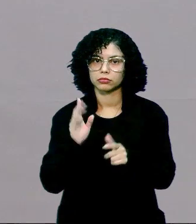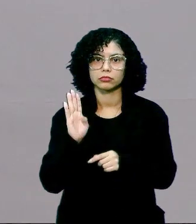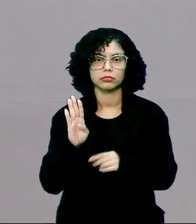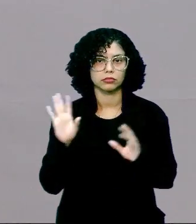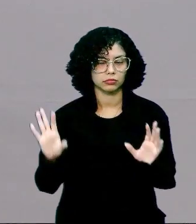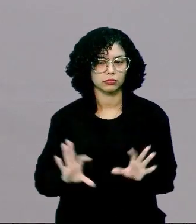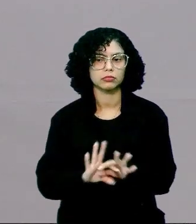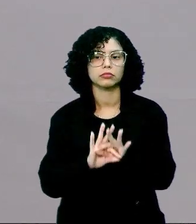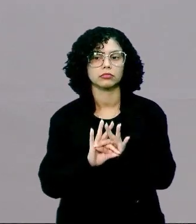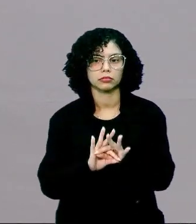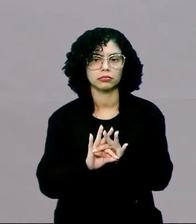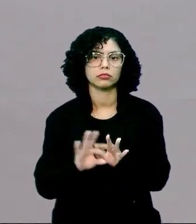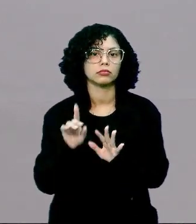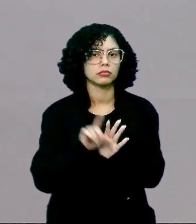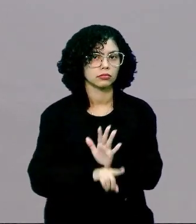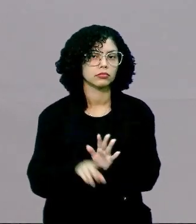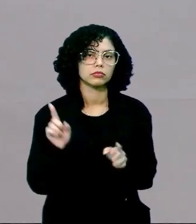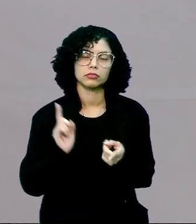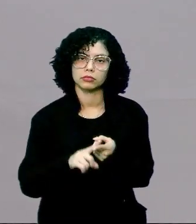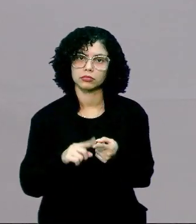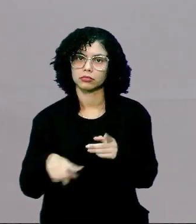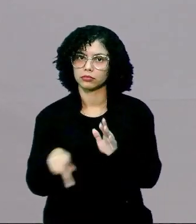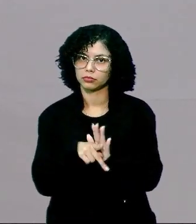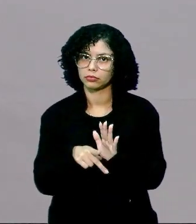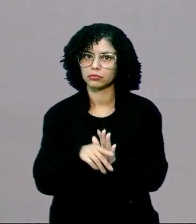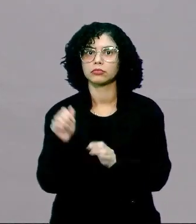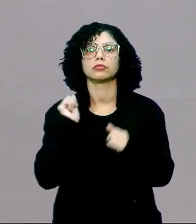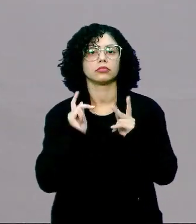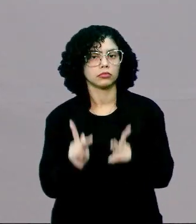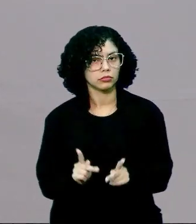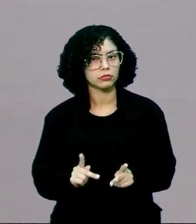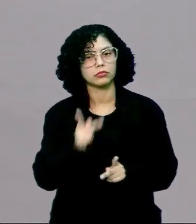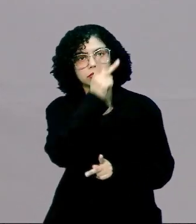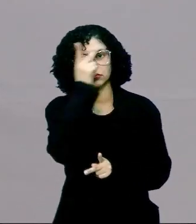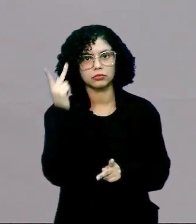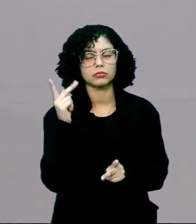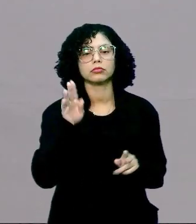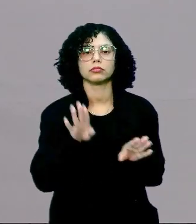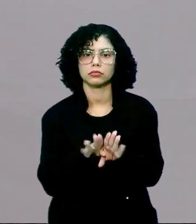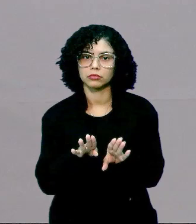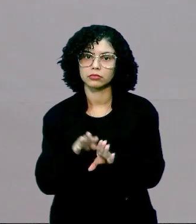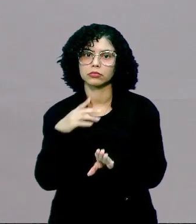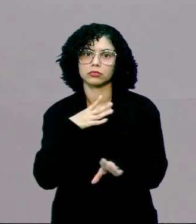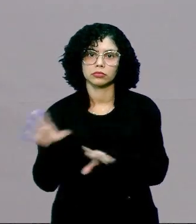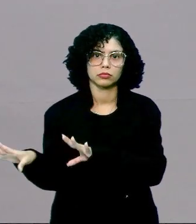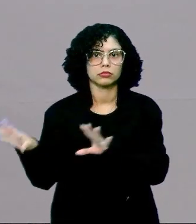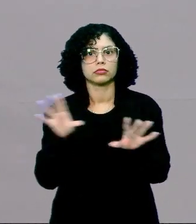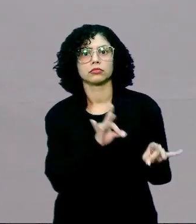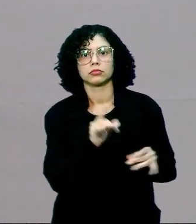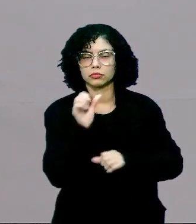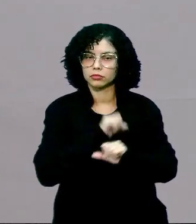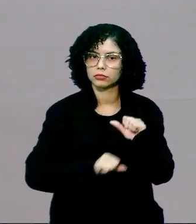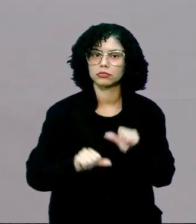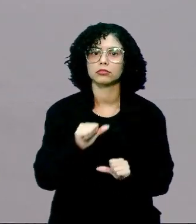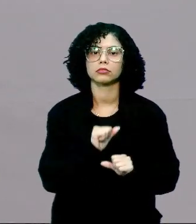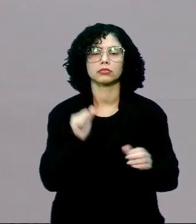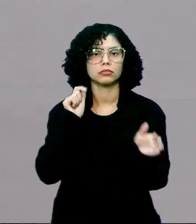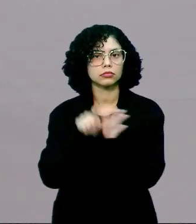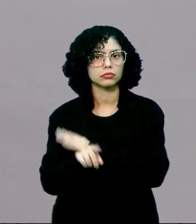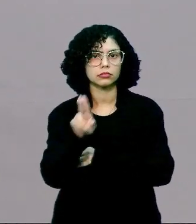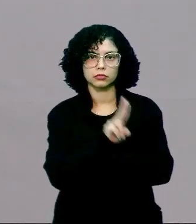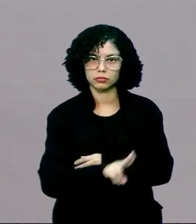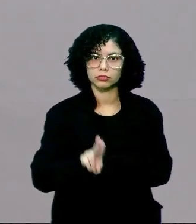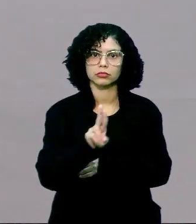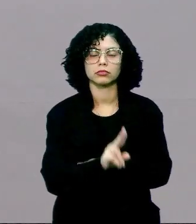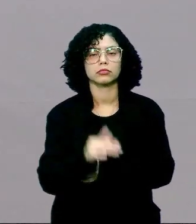está relacionada a essa questão, porque é exatamente o comportamento das pessoas que tem modificado essa questão do